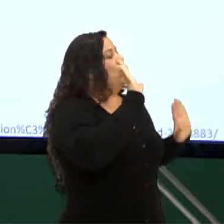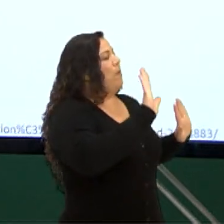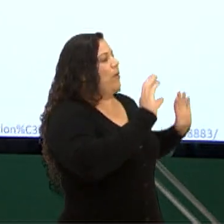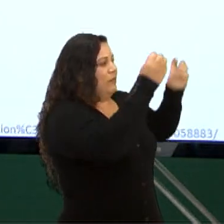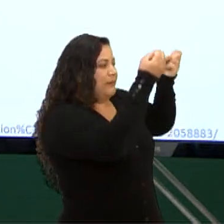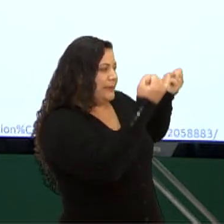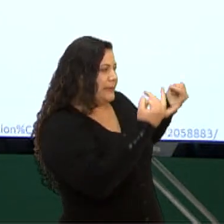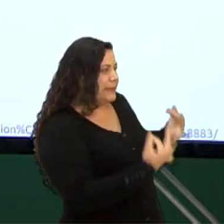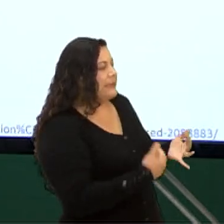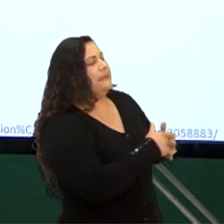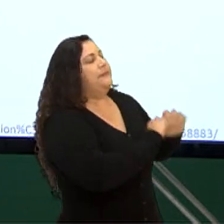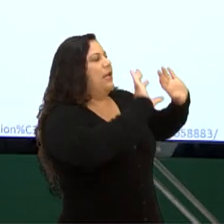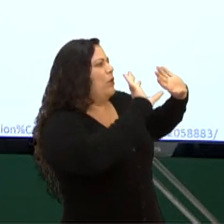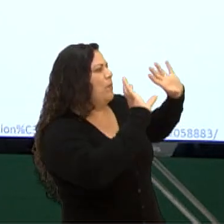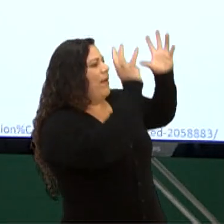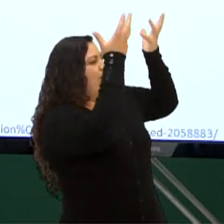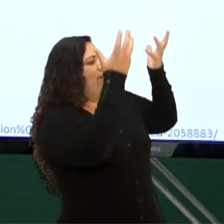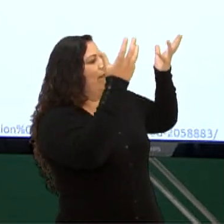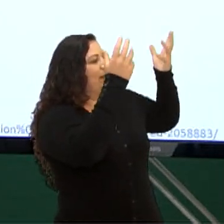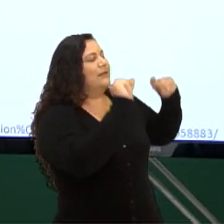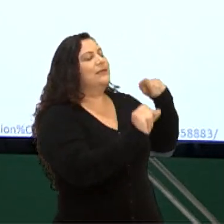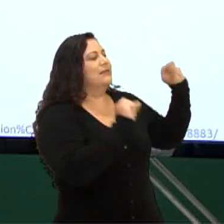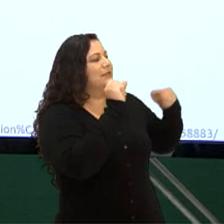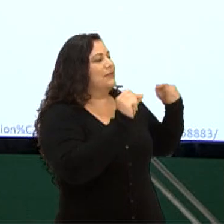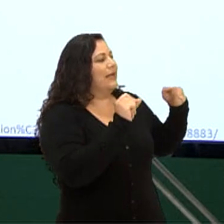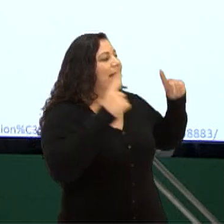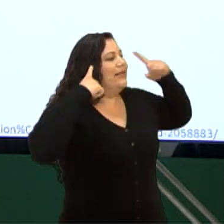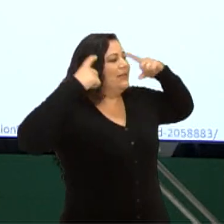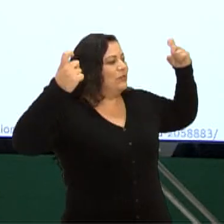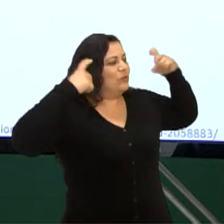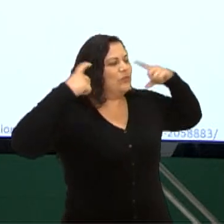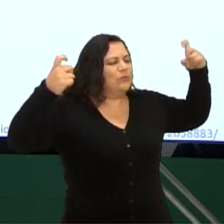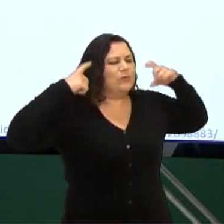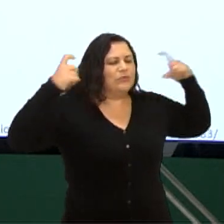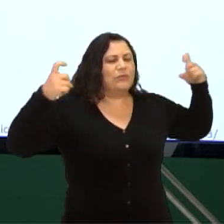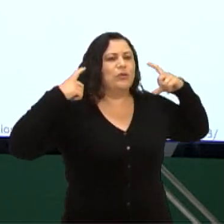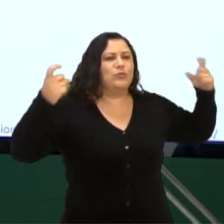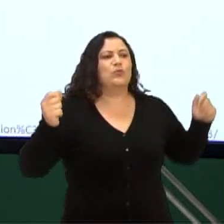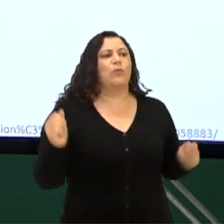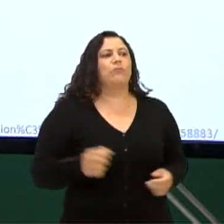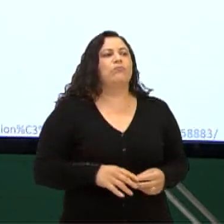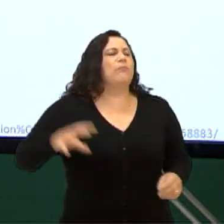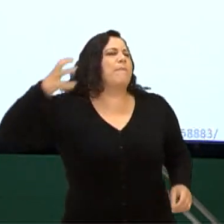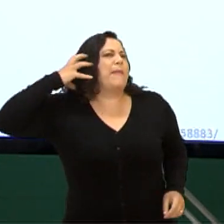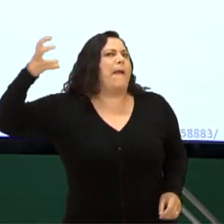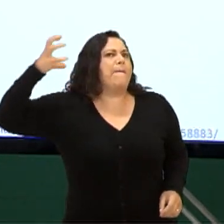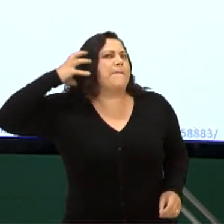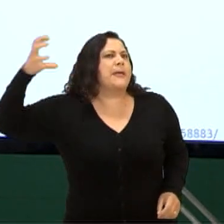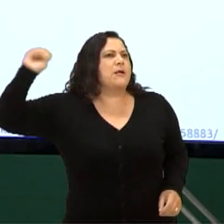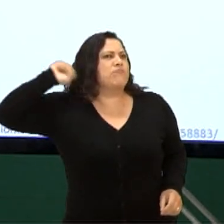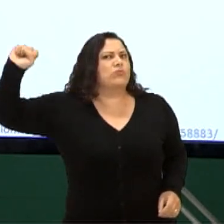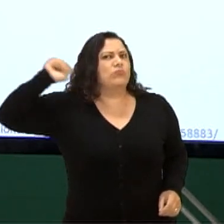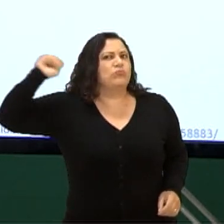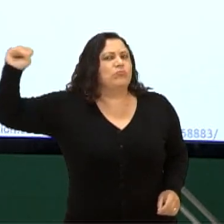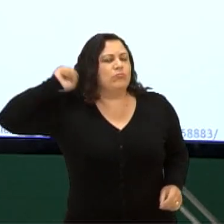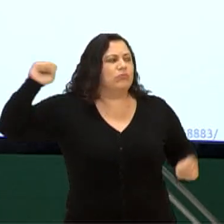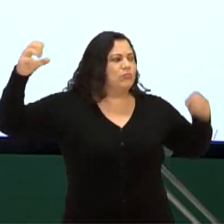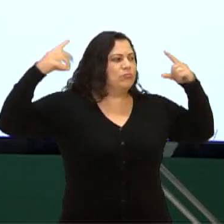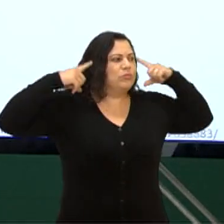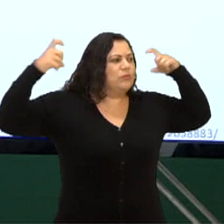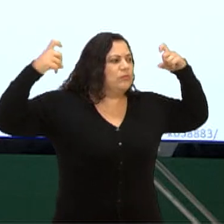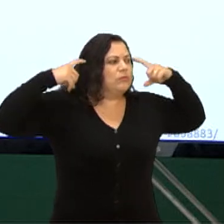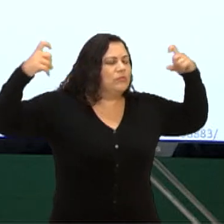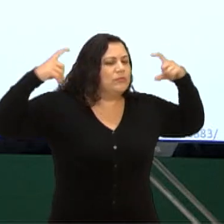Já. E aquele som muito perto da nossa orelha. E tum, tum, tum, tum. tum.